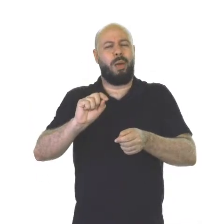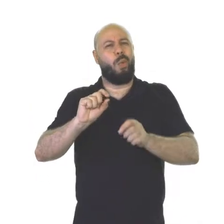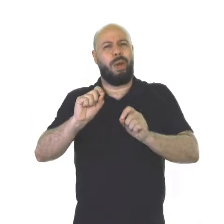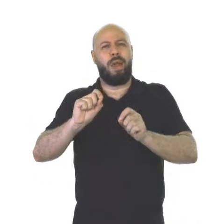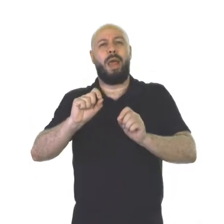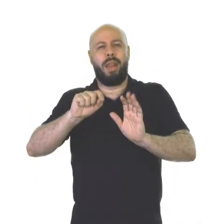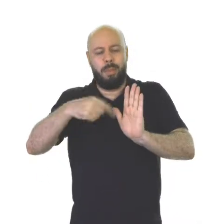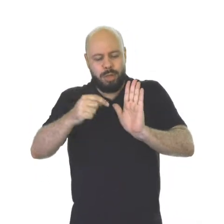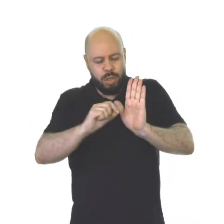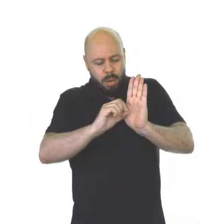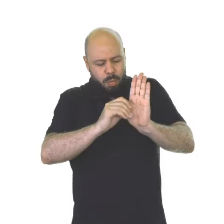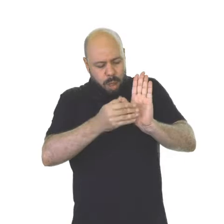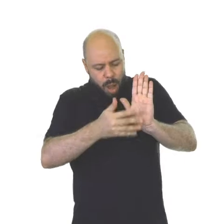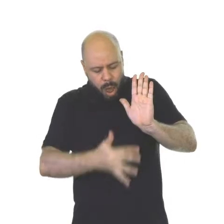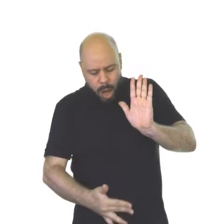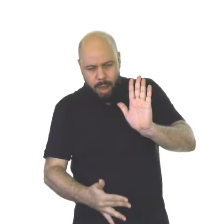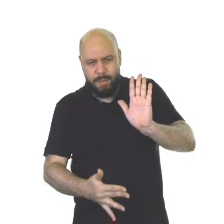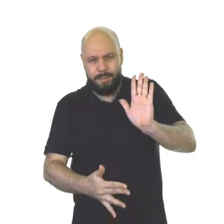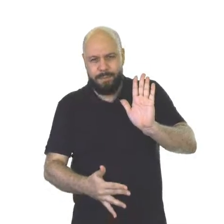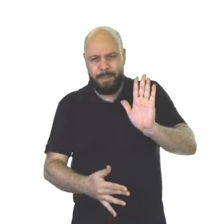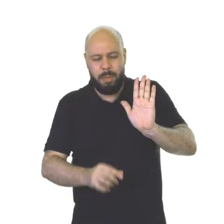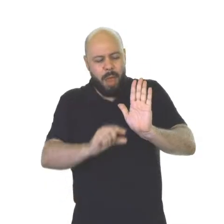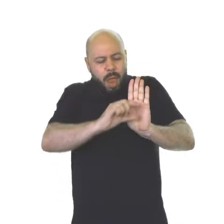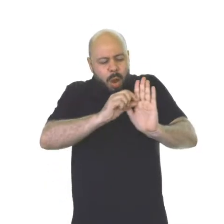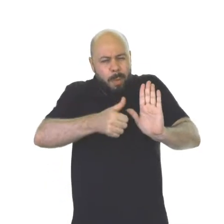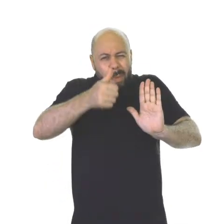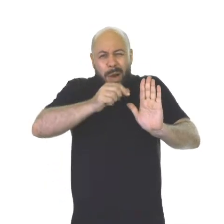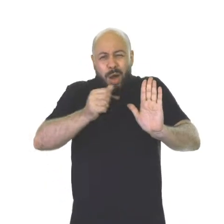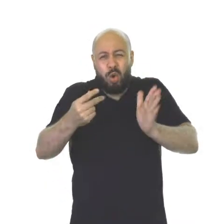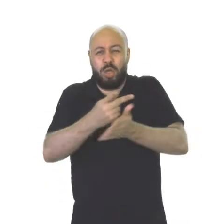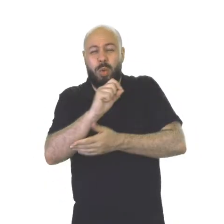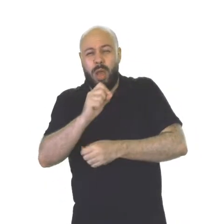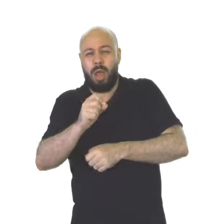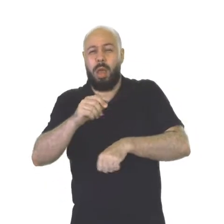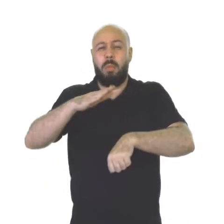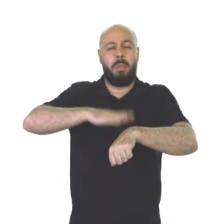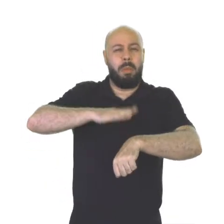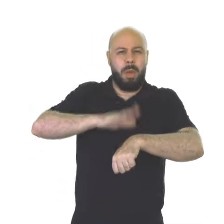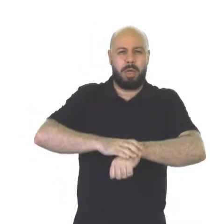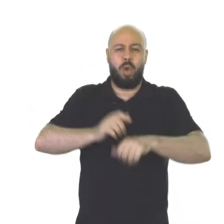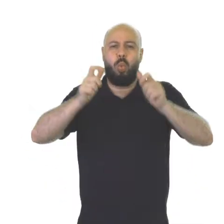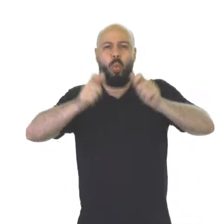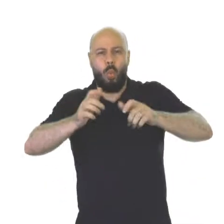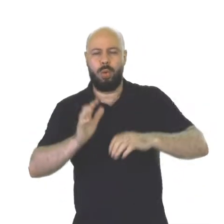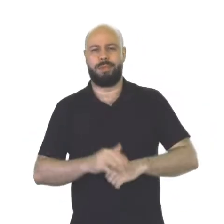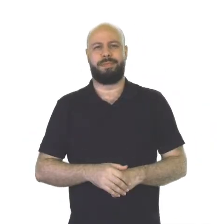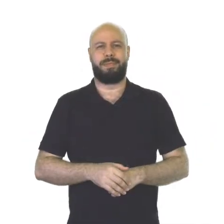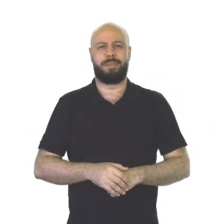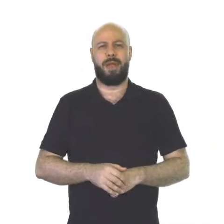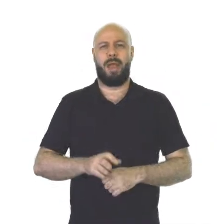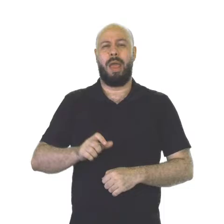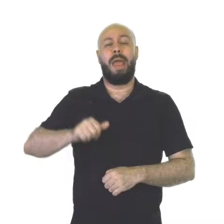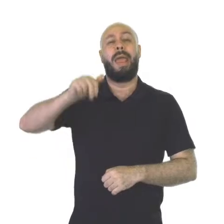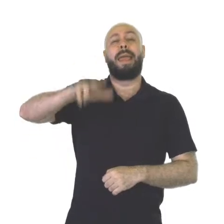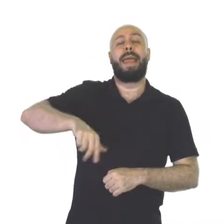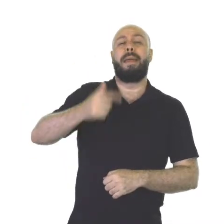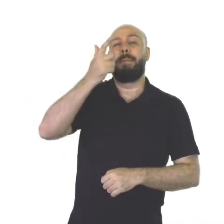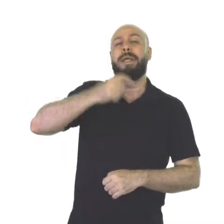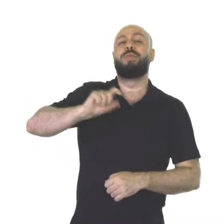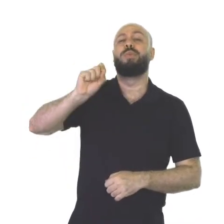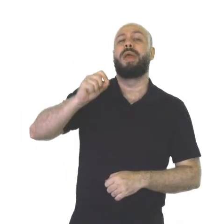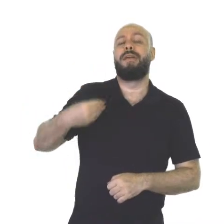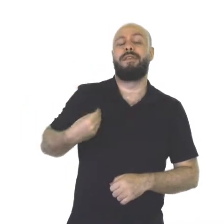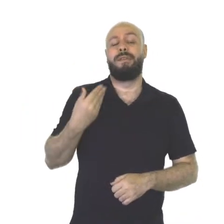ao longo do texto, ou seja, o que aconteceu, quando aconteceu, onde aconteceu, quem protagoniza